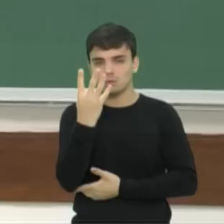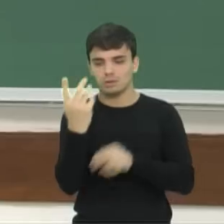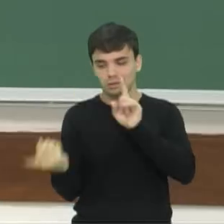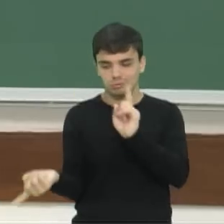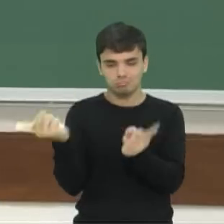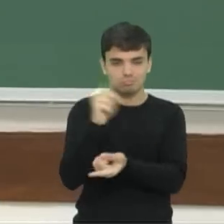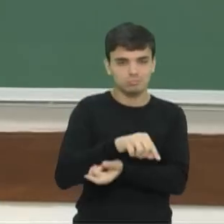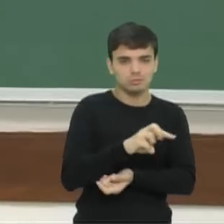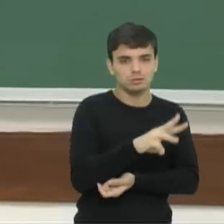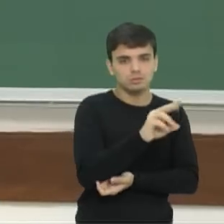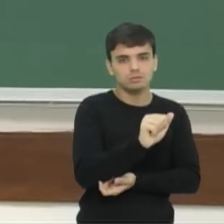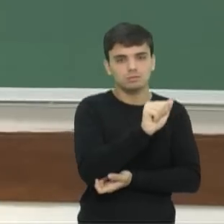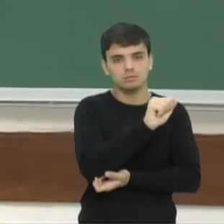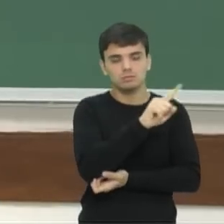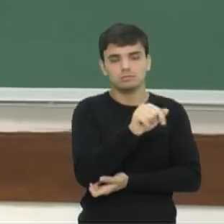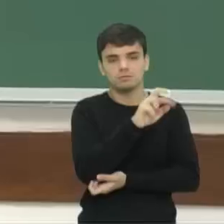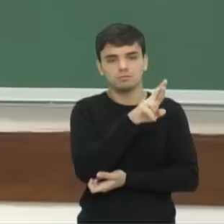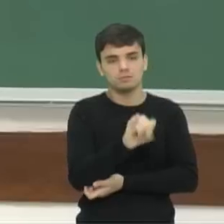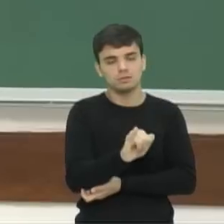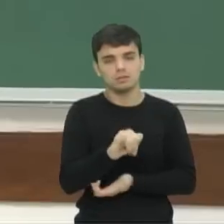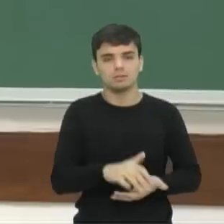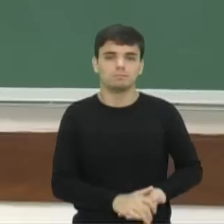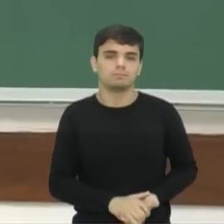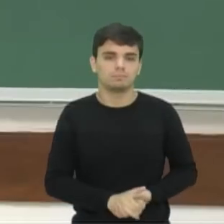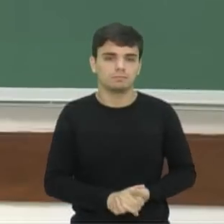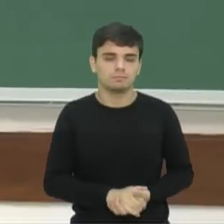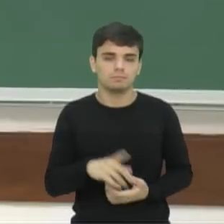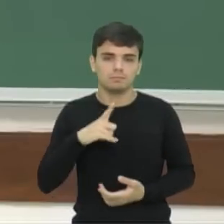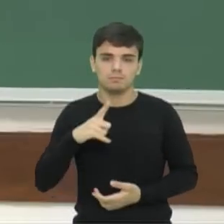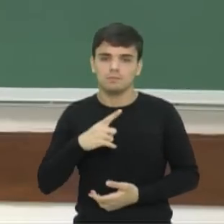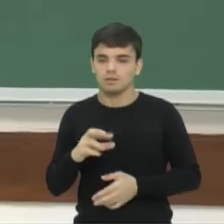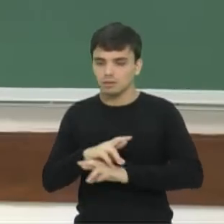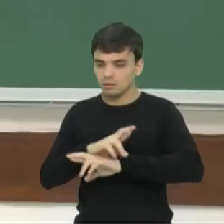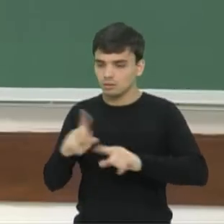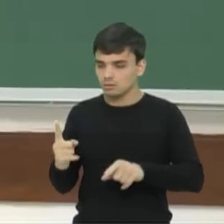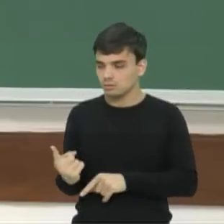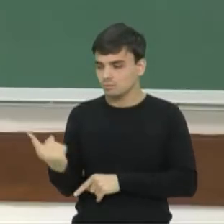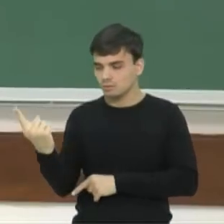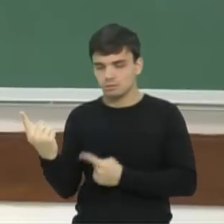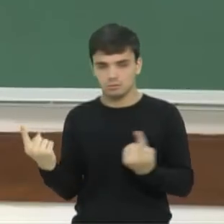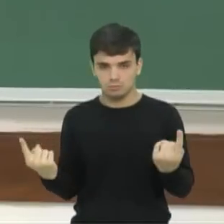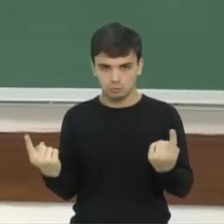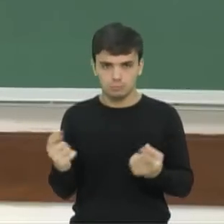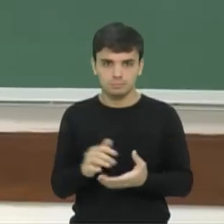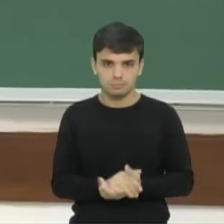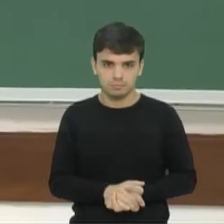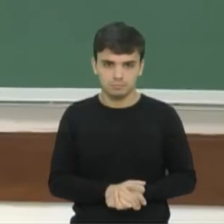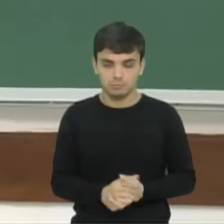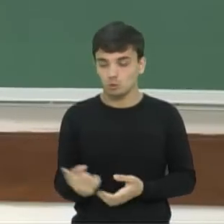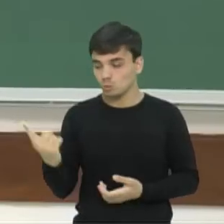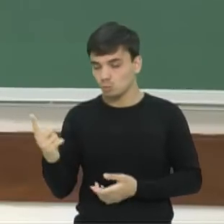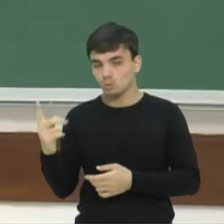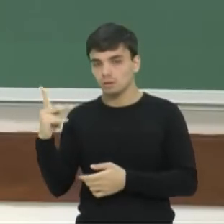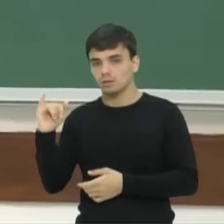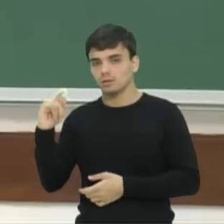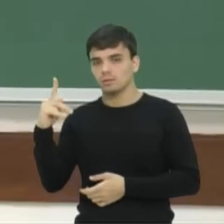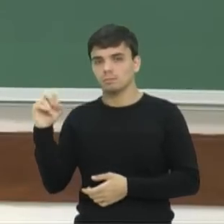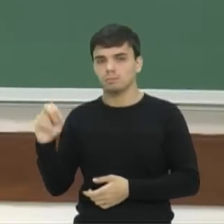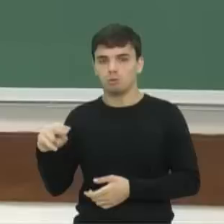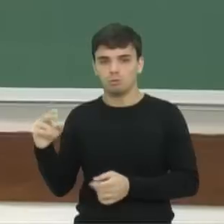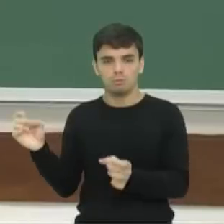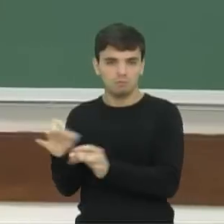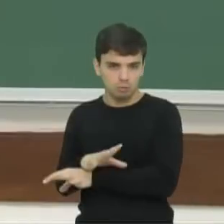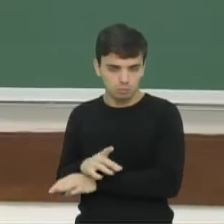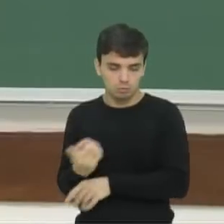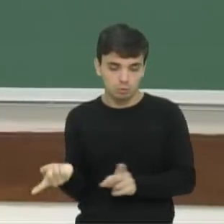vira um Vasari. Daí também tem a diferença, né? O Ippon encerra a luta e o Vasari precisa de 2 Vasaris para que a luta se encerre. Então, aqui